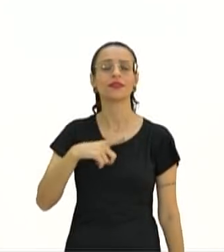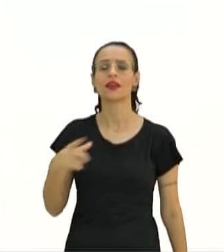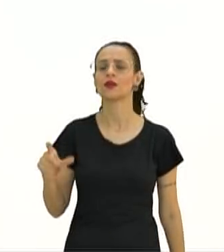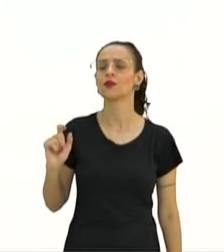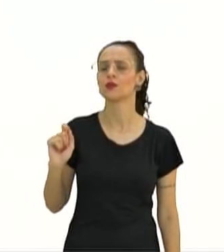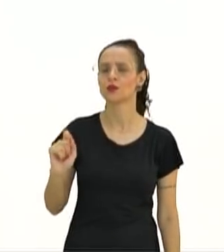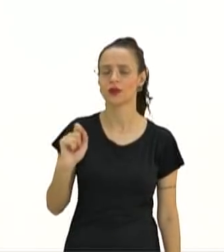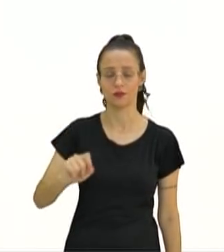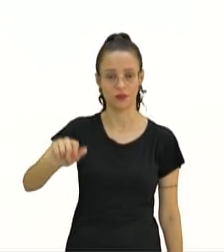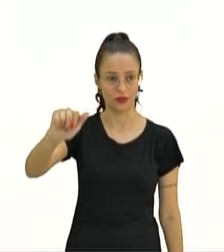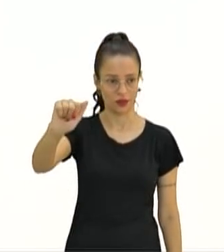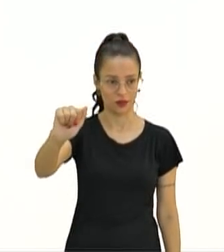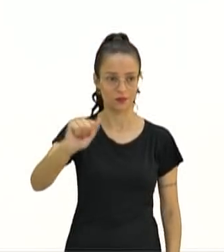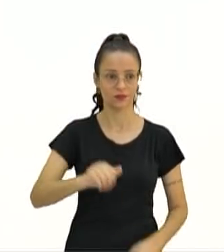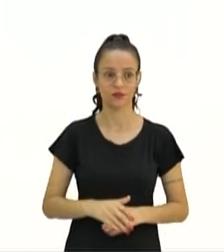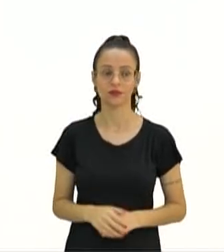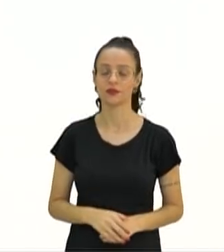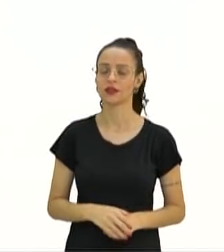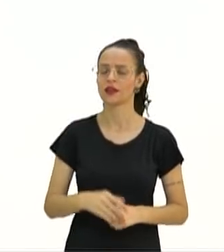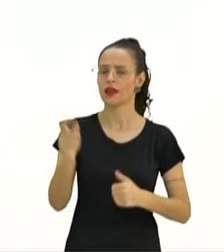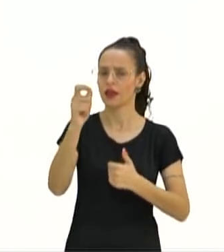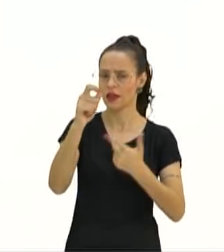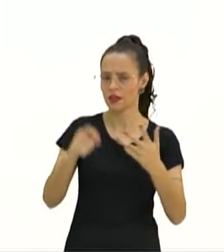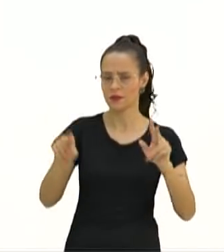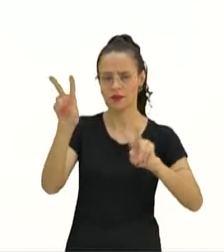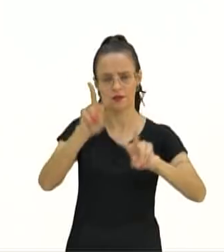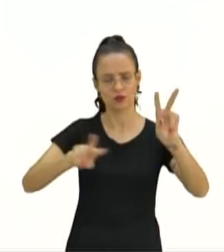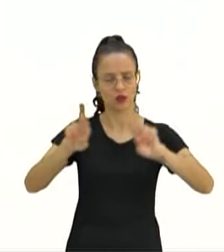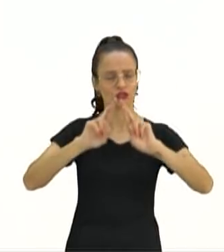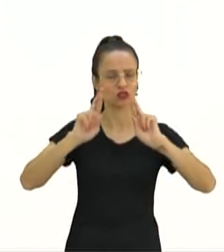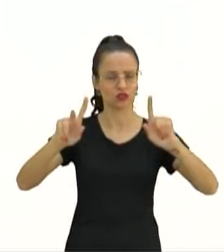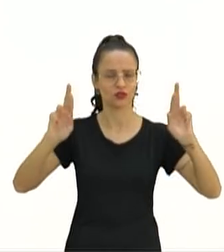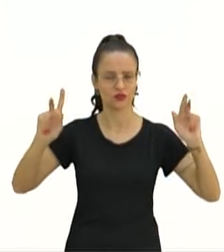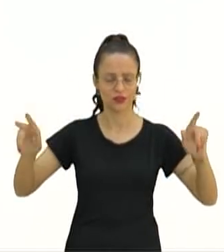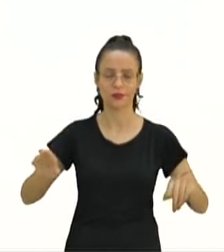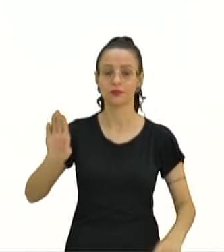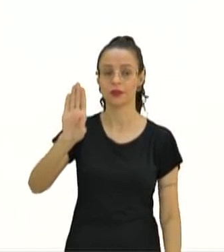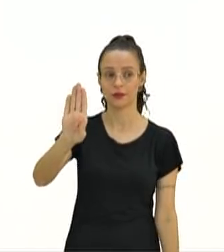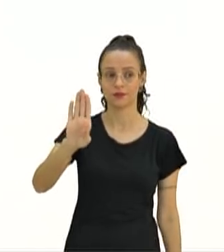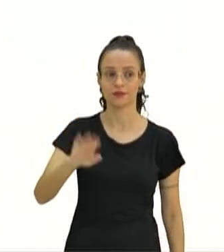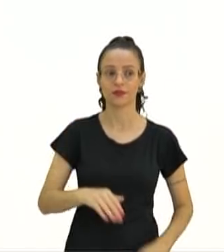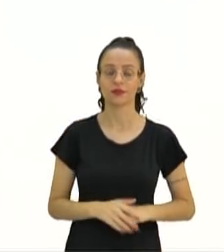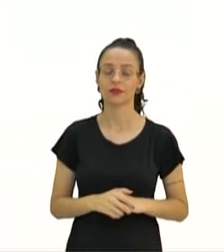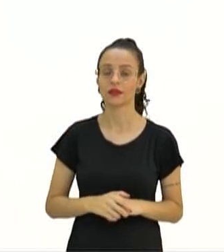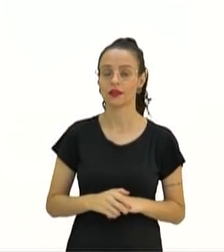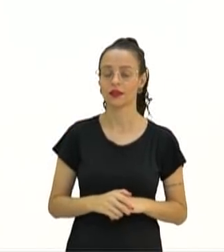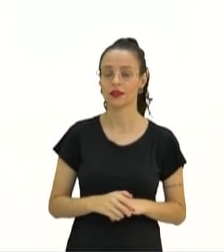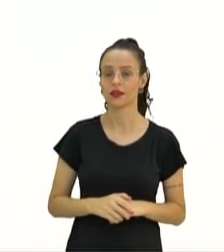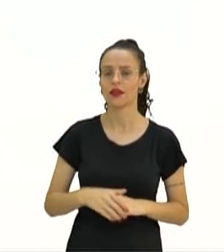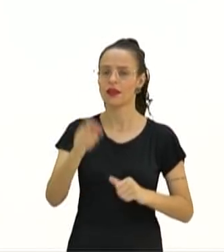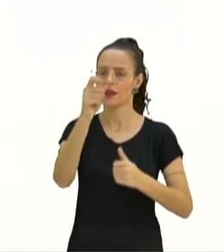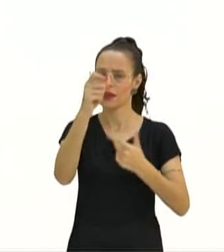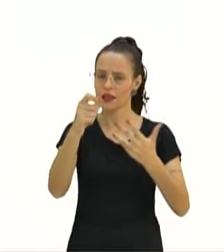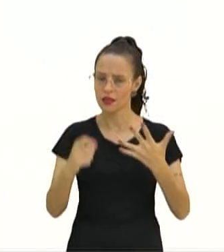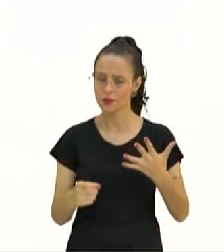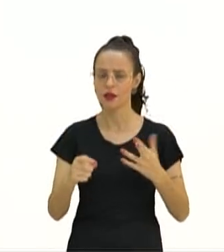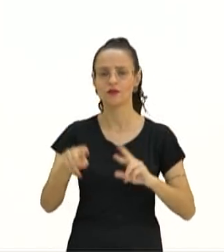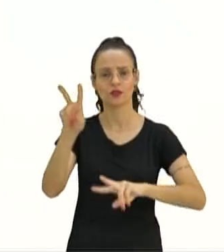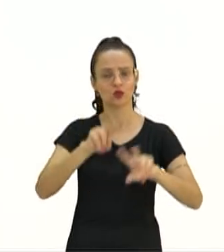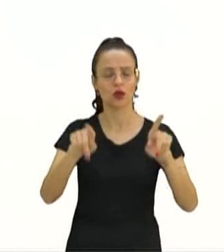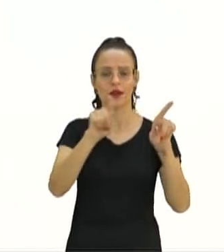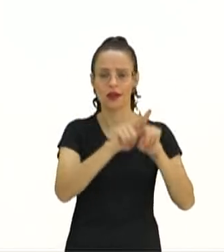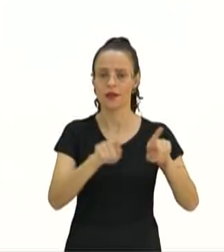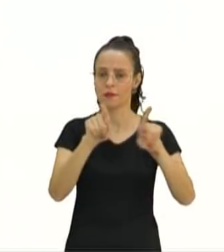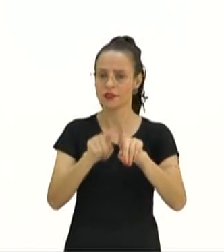por, letra A, elementos visuais diferentes, letra B, elementos visuais que se